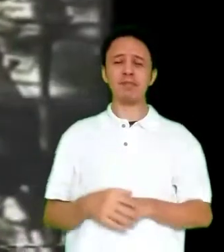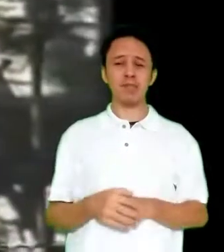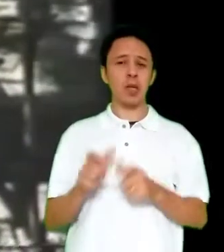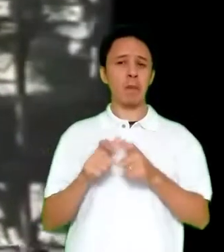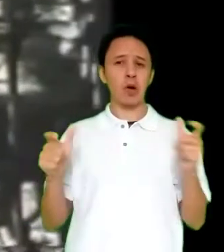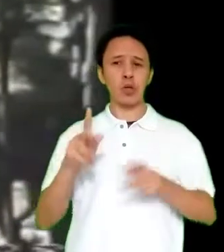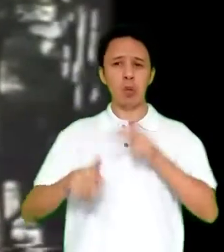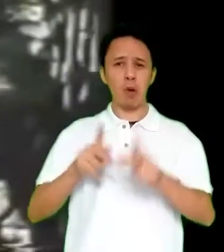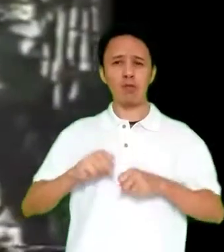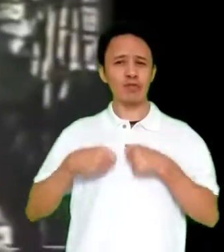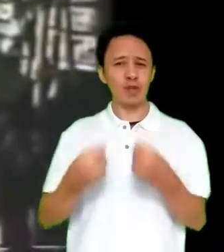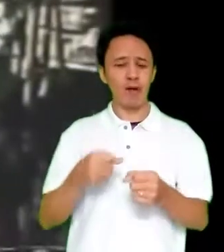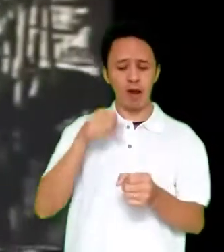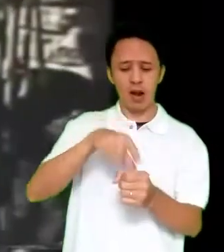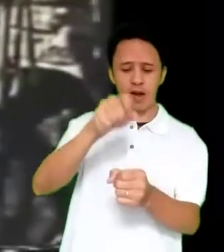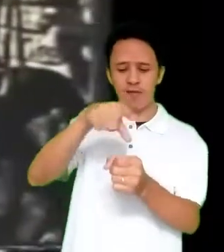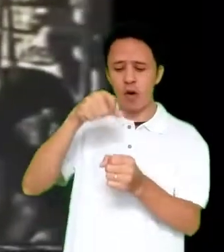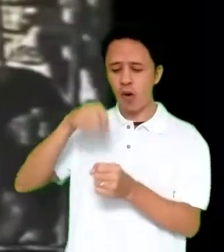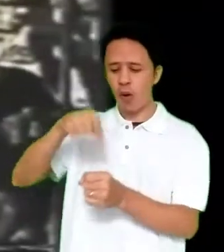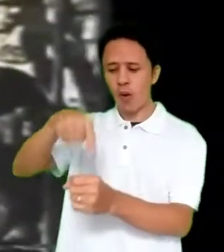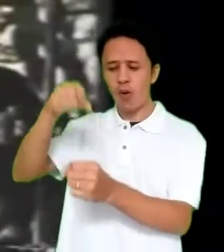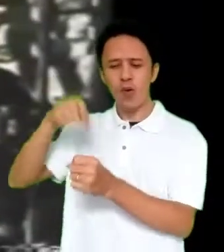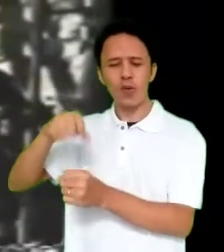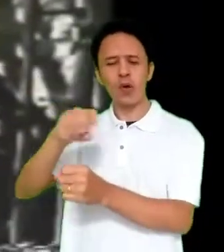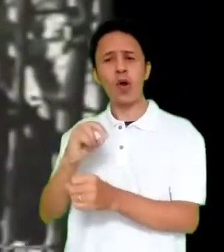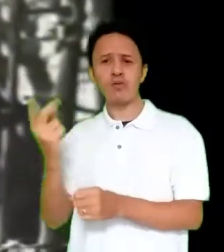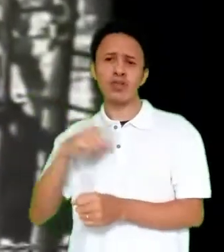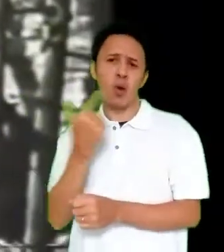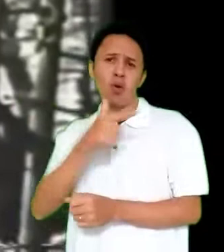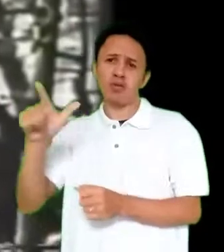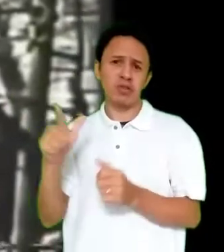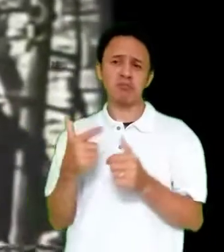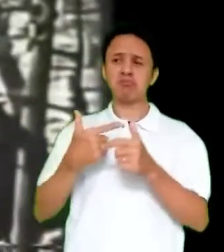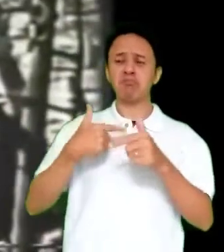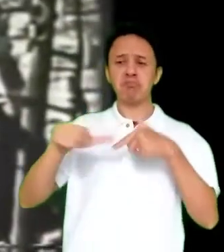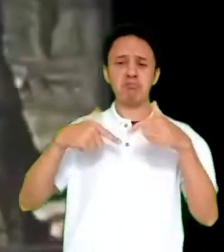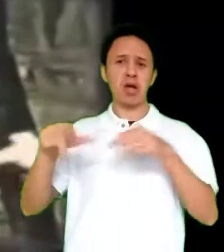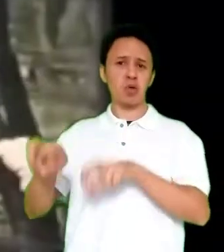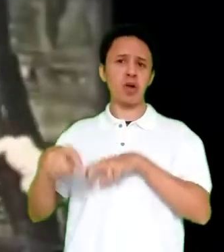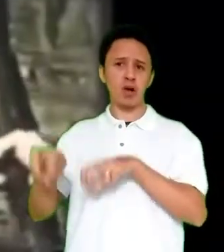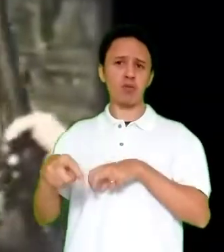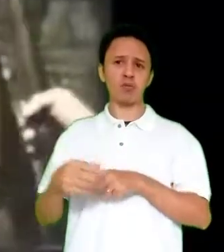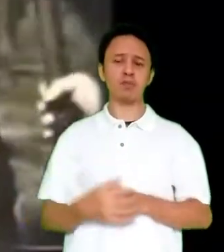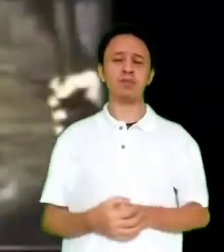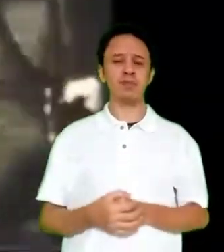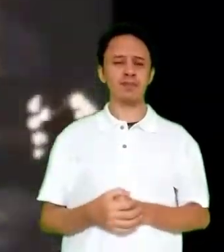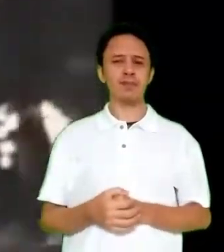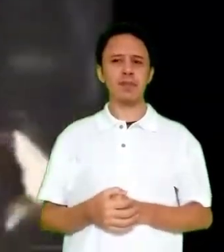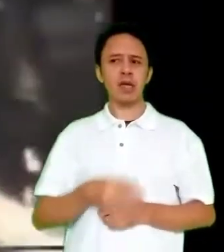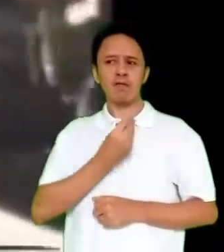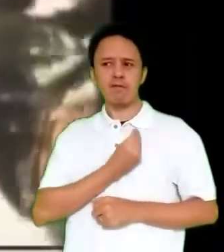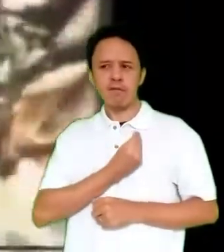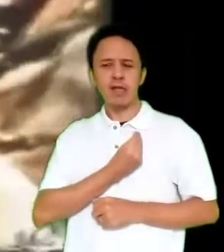A maior parte da população dedicava-se à lavoura ou exercia outras atividades rurais. O